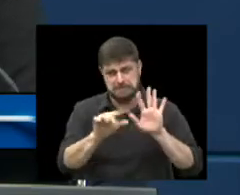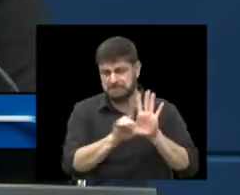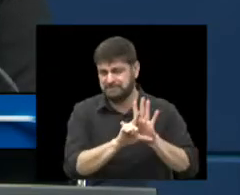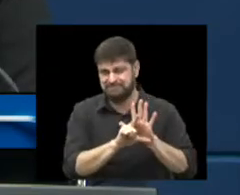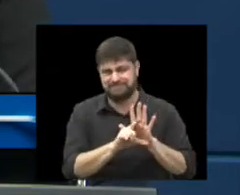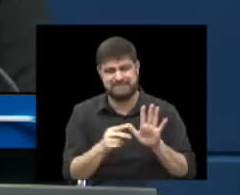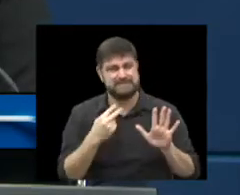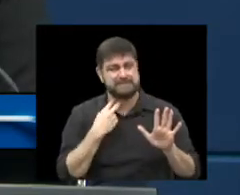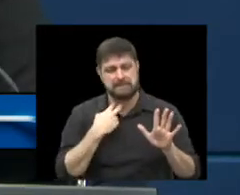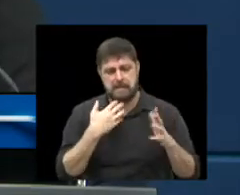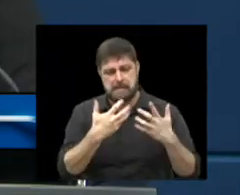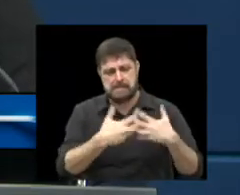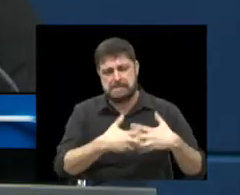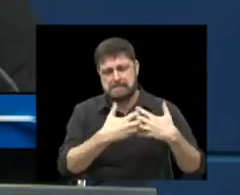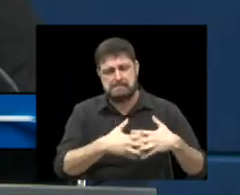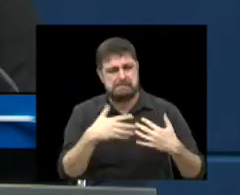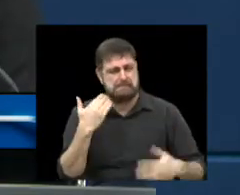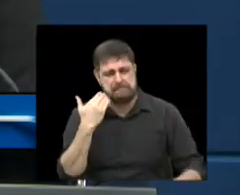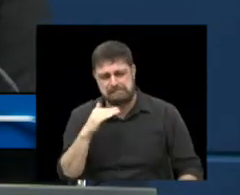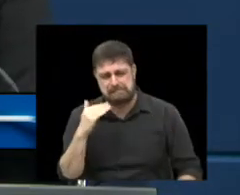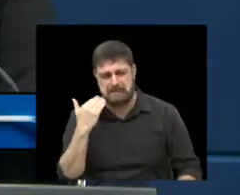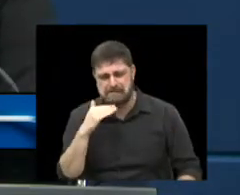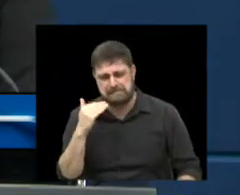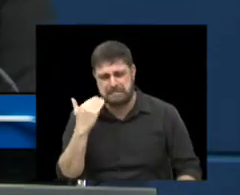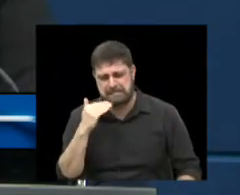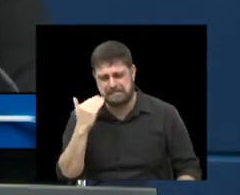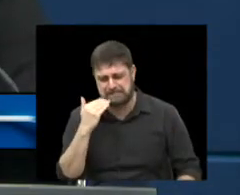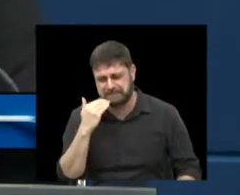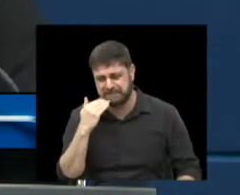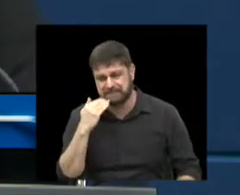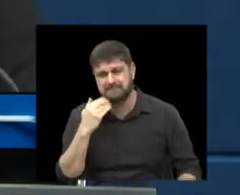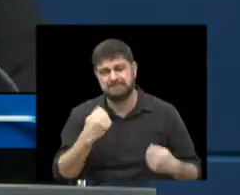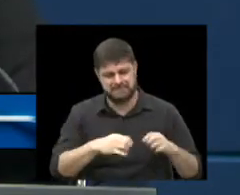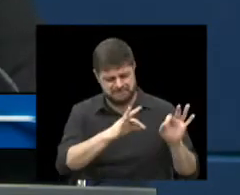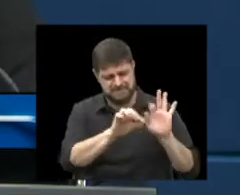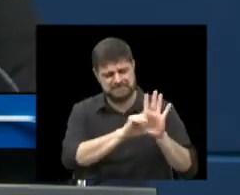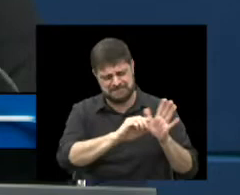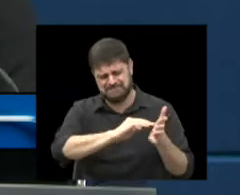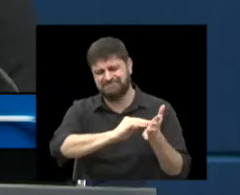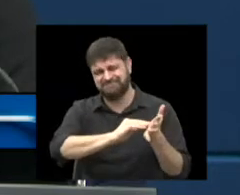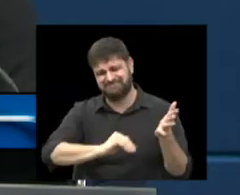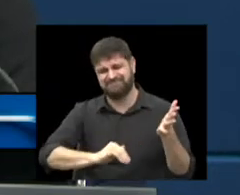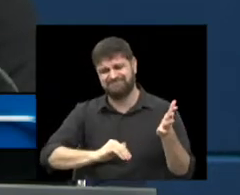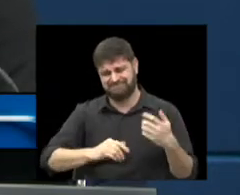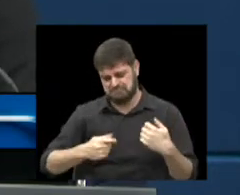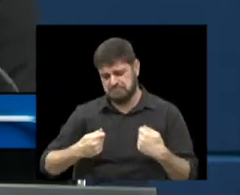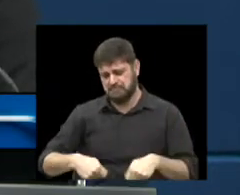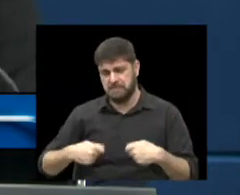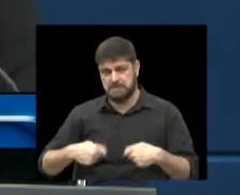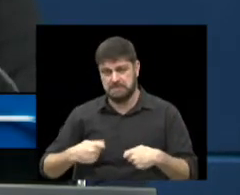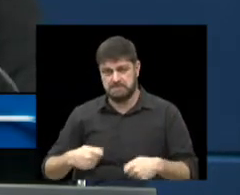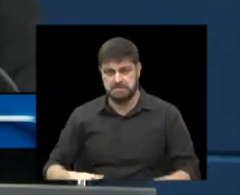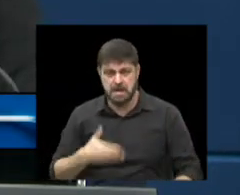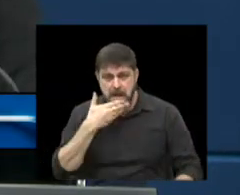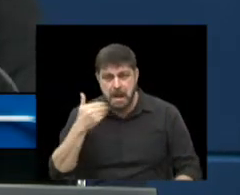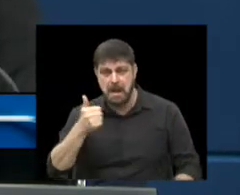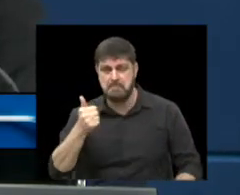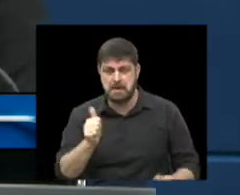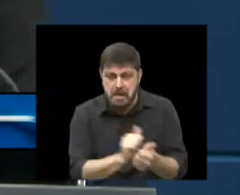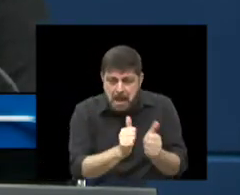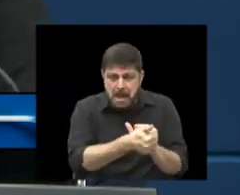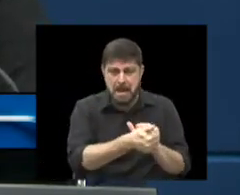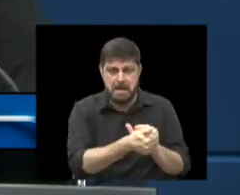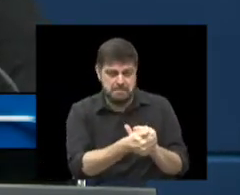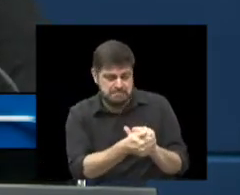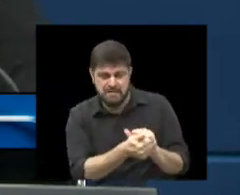conserto. Ele está equivocado do começo ao fim. É necessário que se retire. É necessário que se melhore os mecanismos